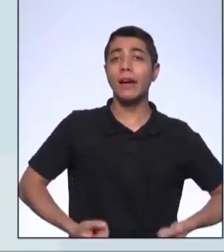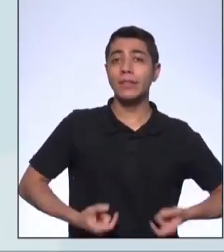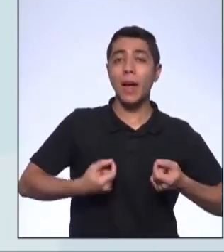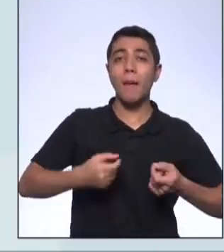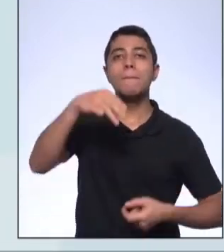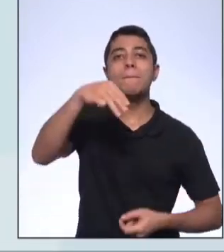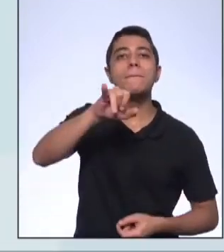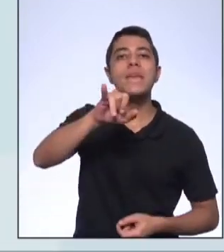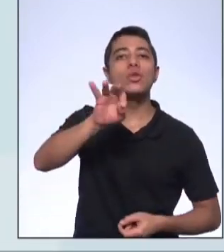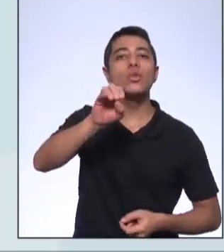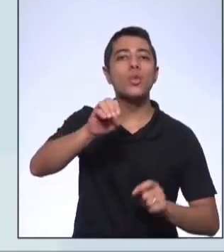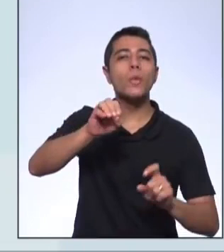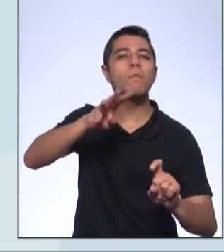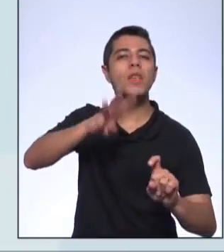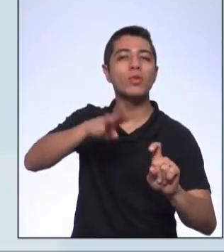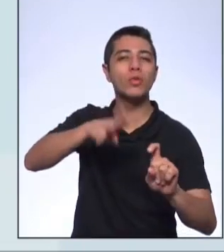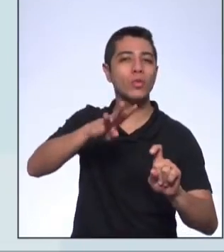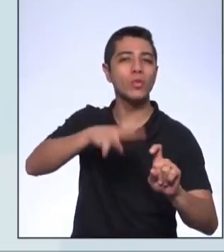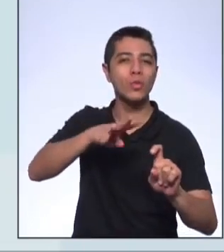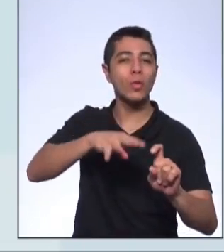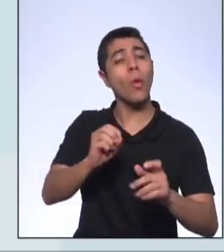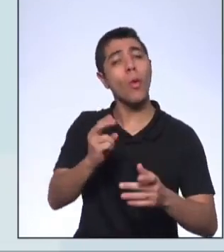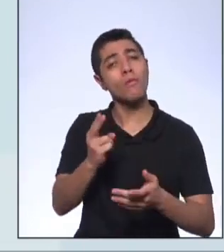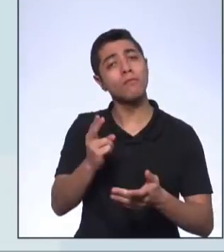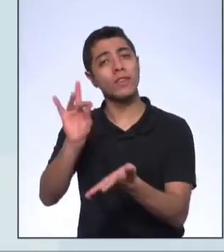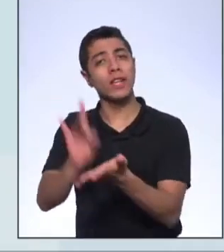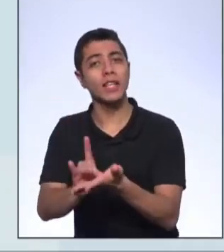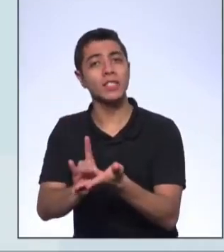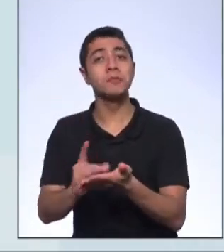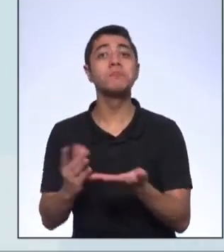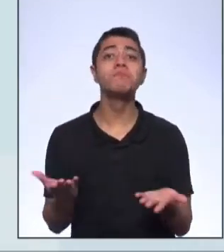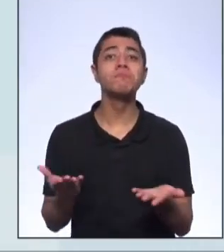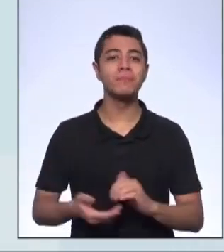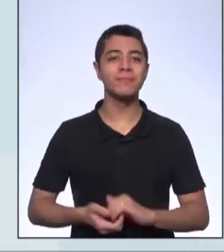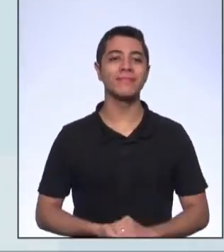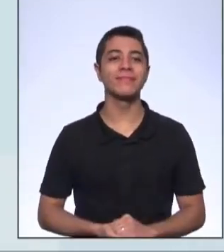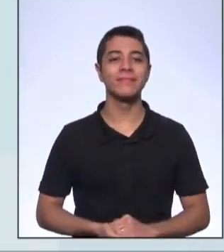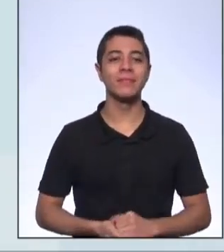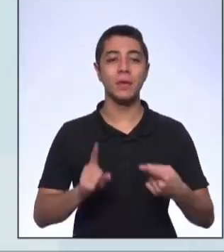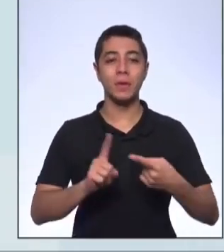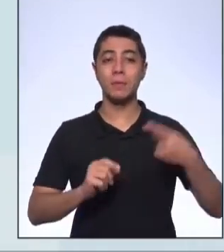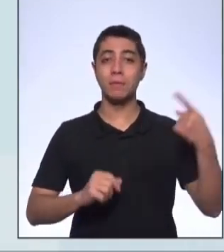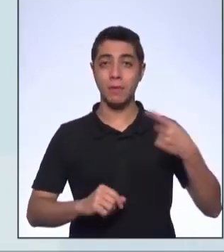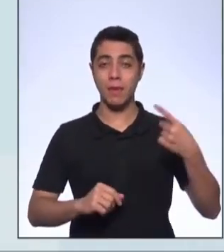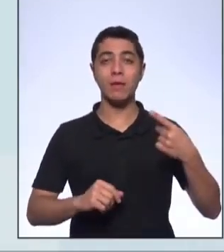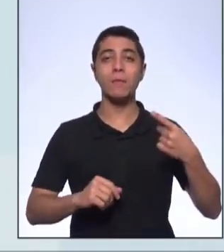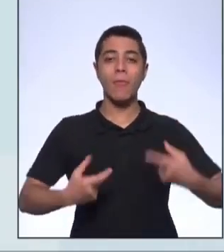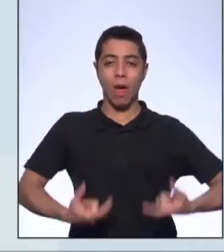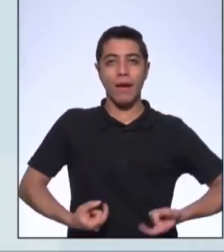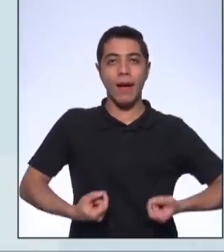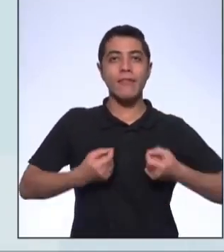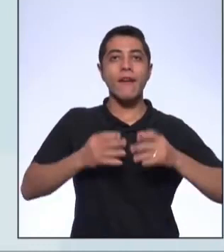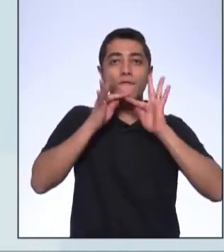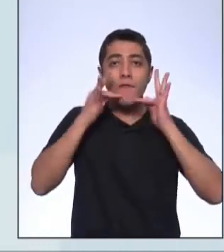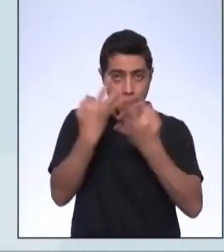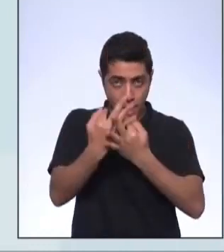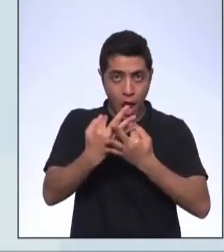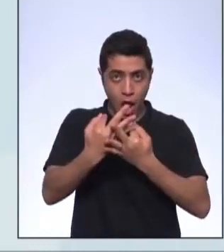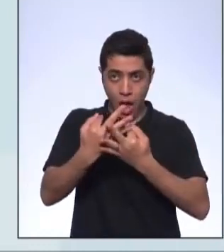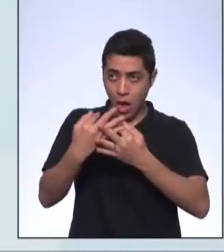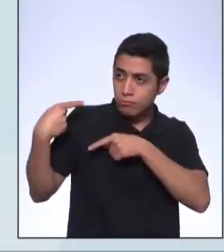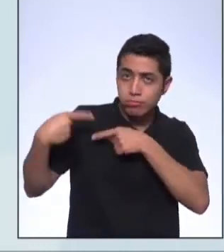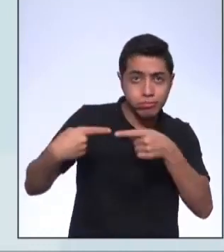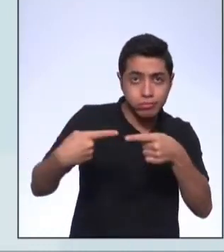hereditário. Isso não é verdade. Tá? Por quê? Porque, como o ponto 5 nos disse, qualquer pessoa corre o risco